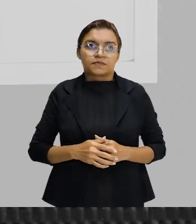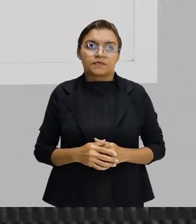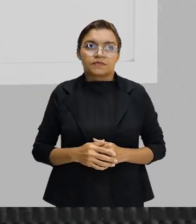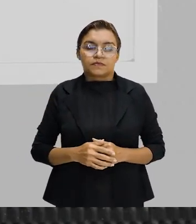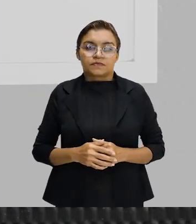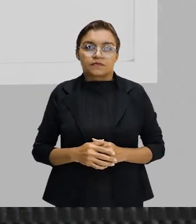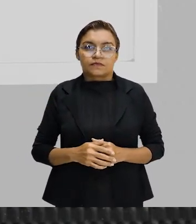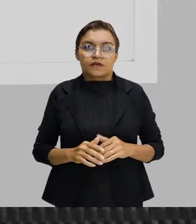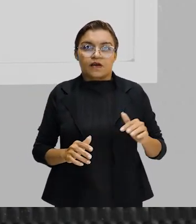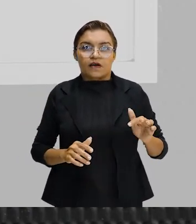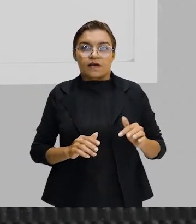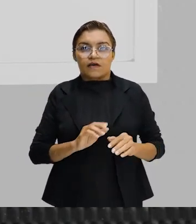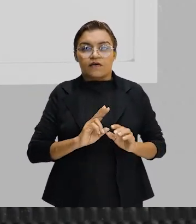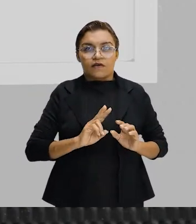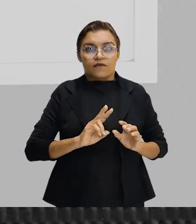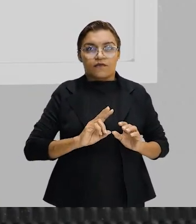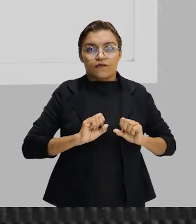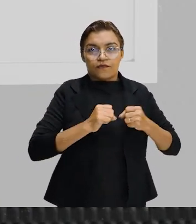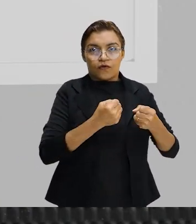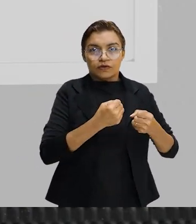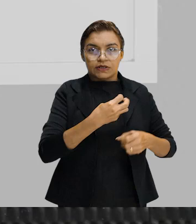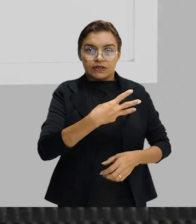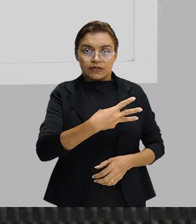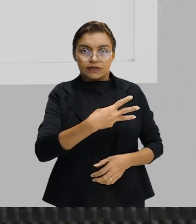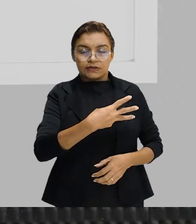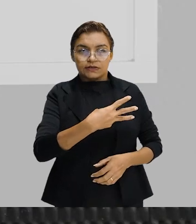duas forças aqui, ó, força 3